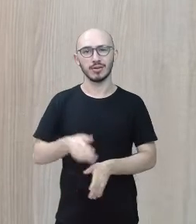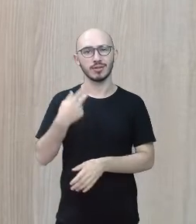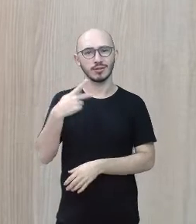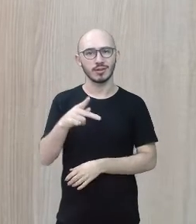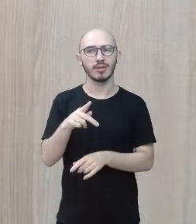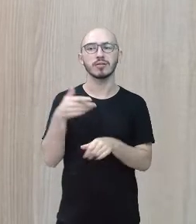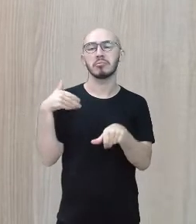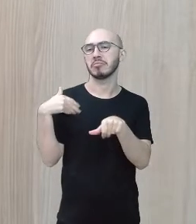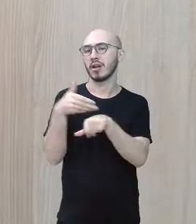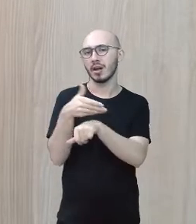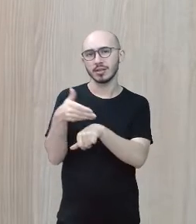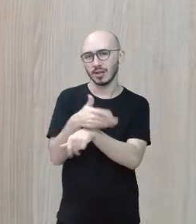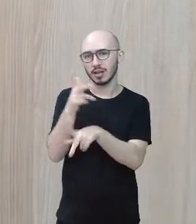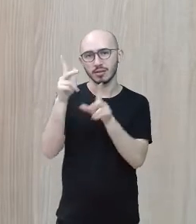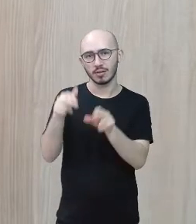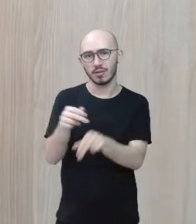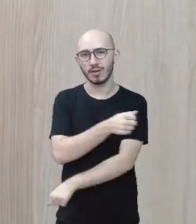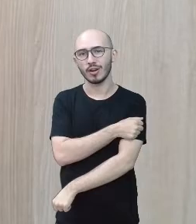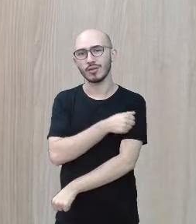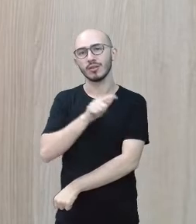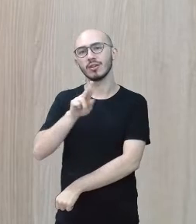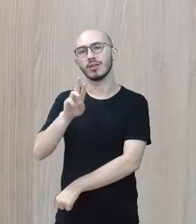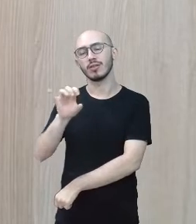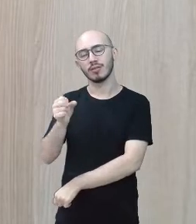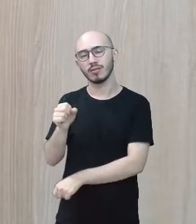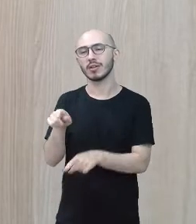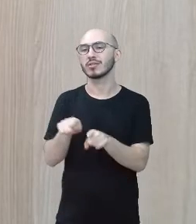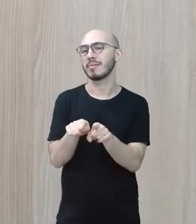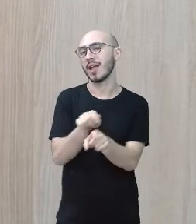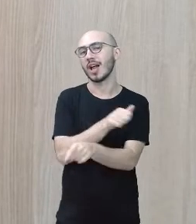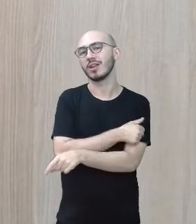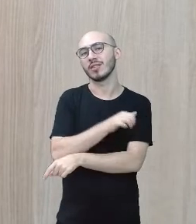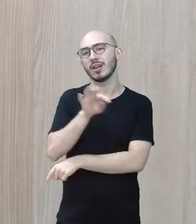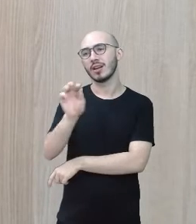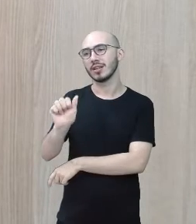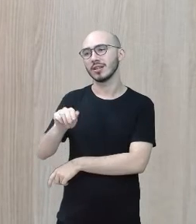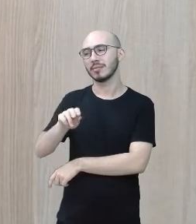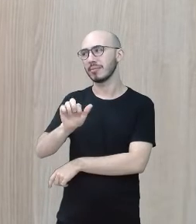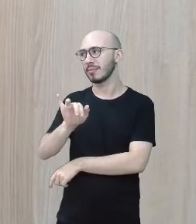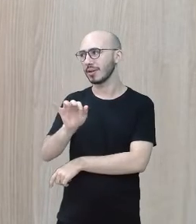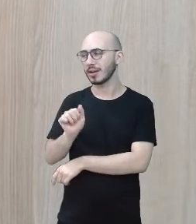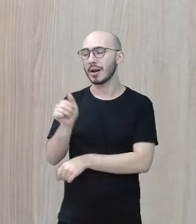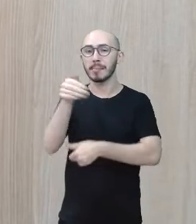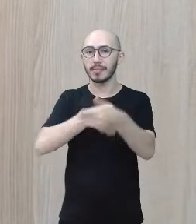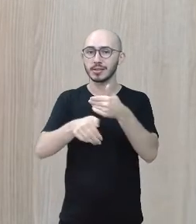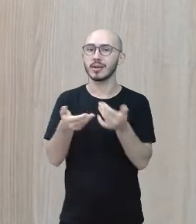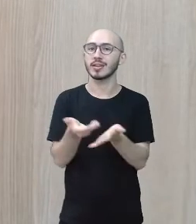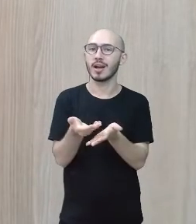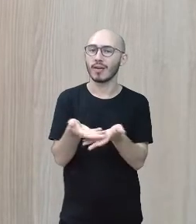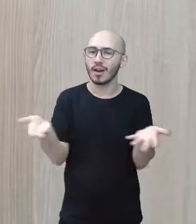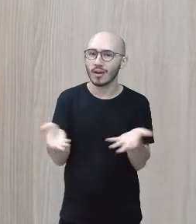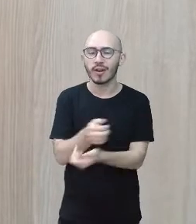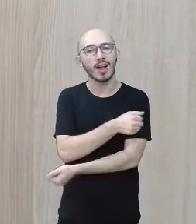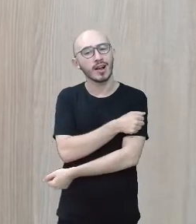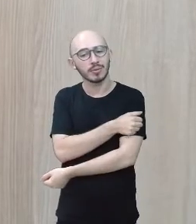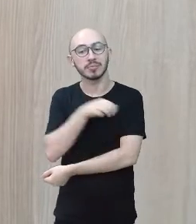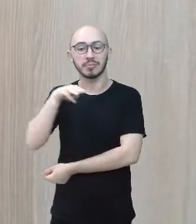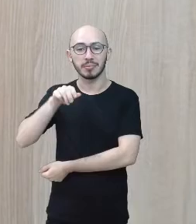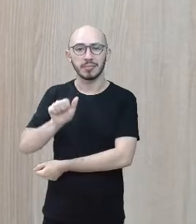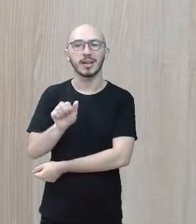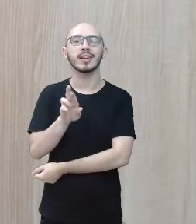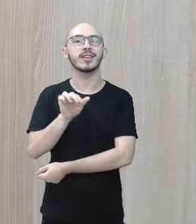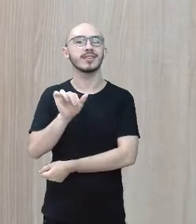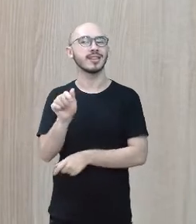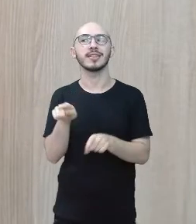assim como o Lucas, assim como a Tamara, certo? A participar aqui da aula, assim como a Maria também que está presente.